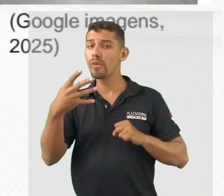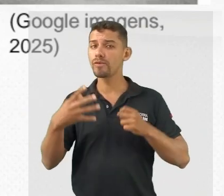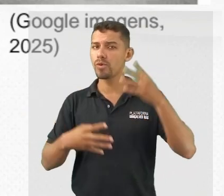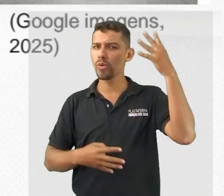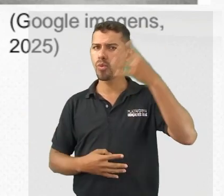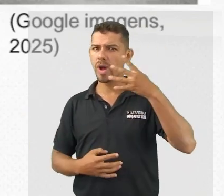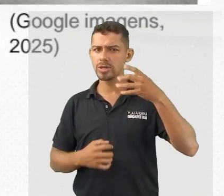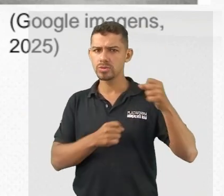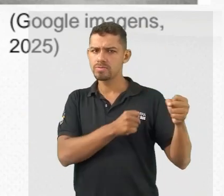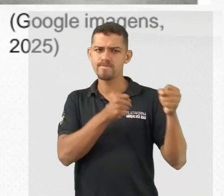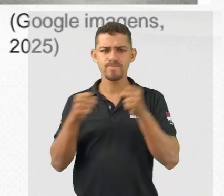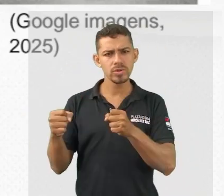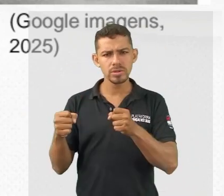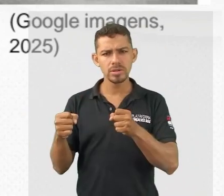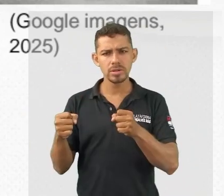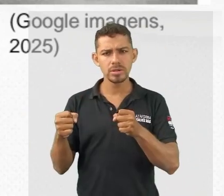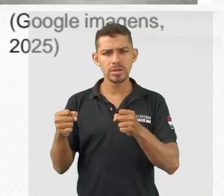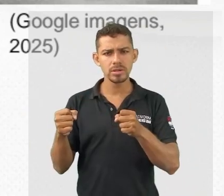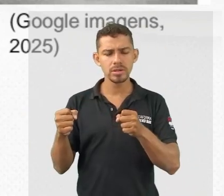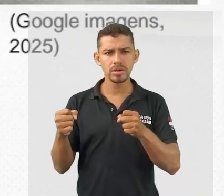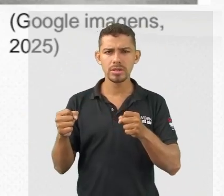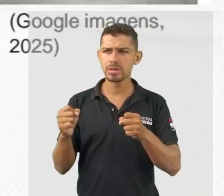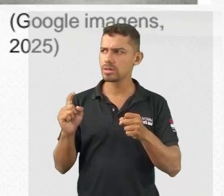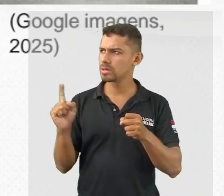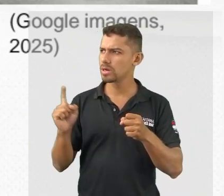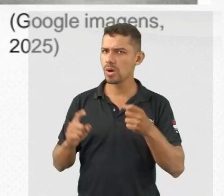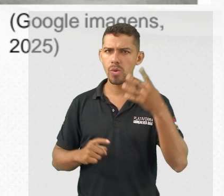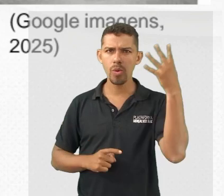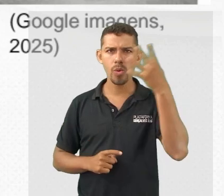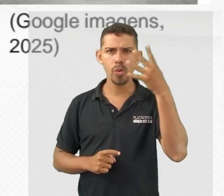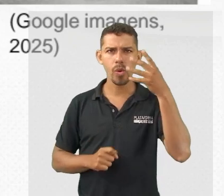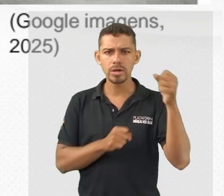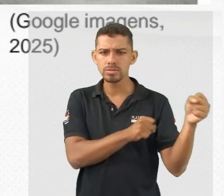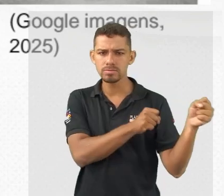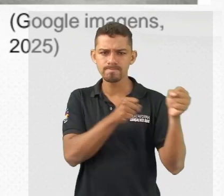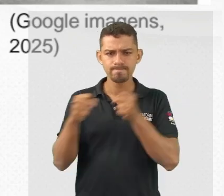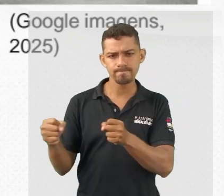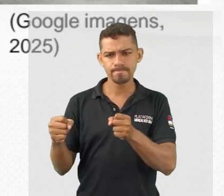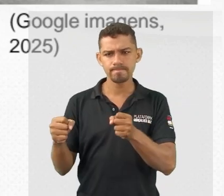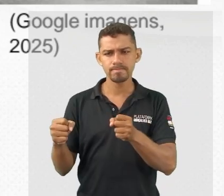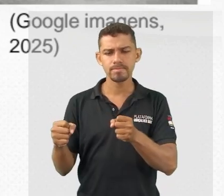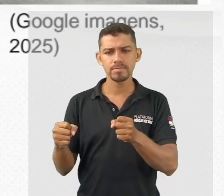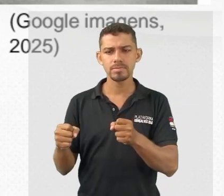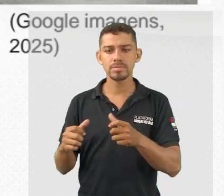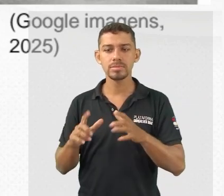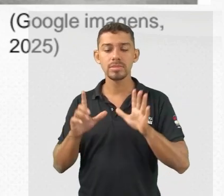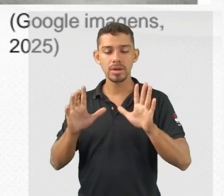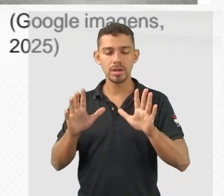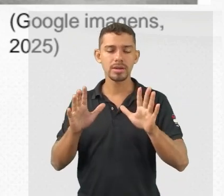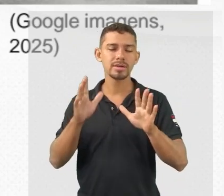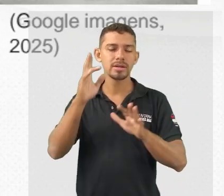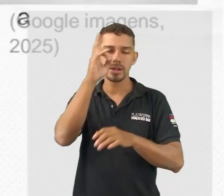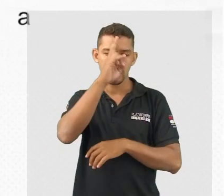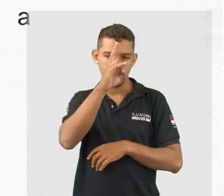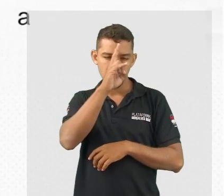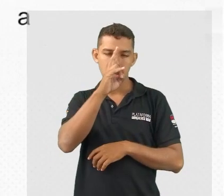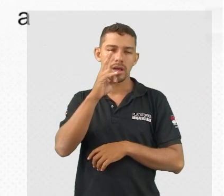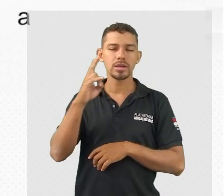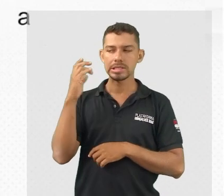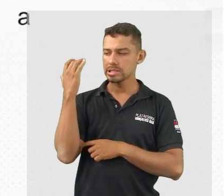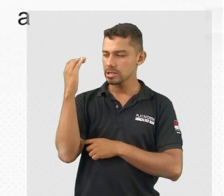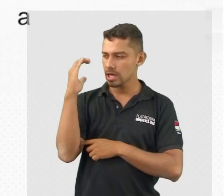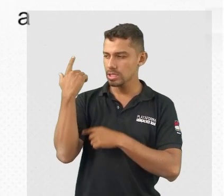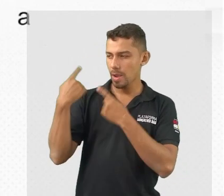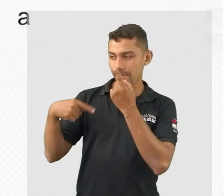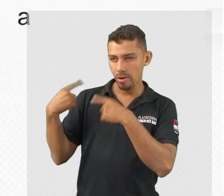se perguntou aí o que significa essa expressão quarto poder? É bom lembrar que na ciência política, nas reflexões